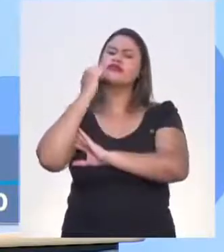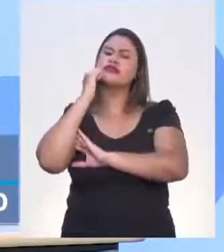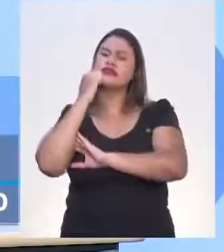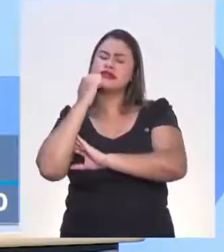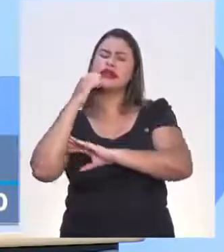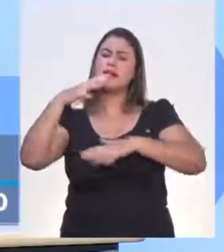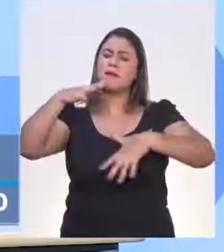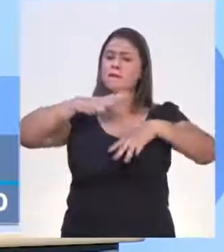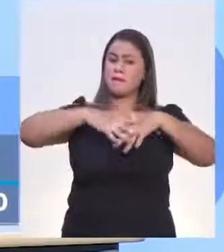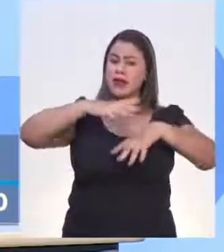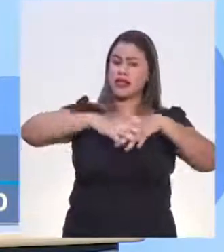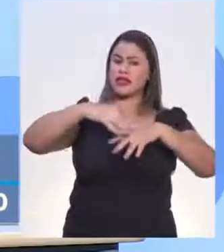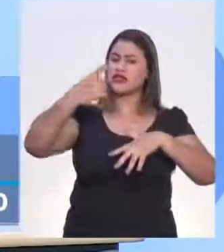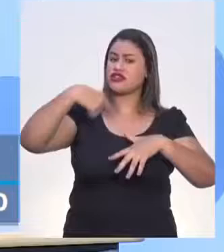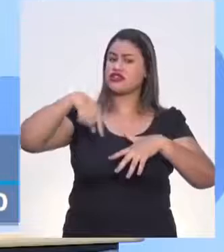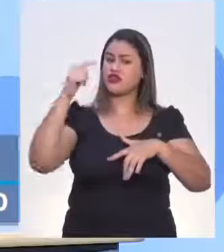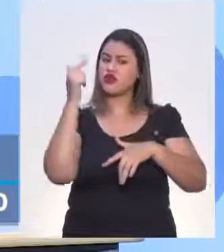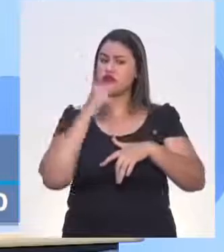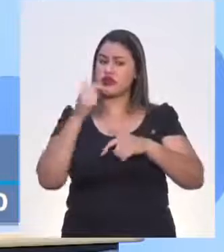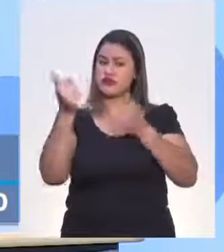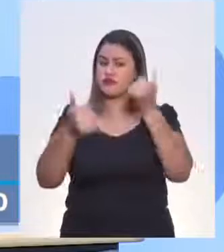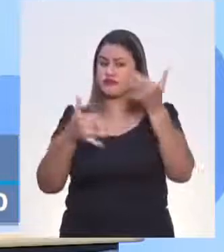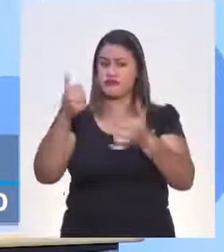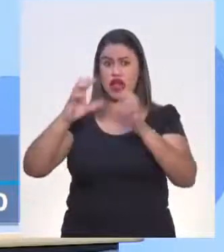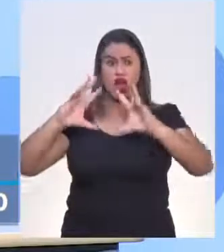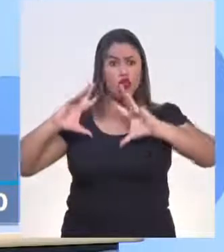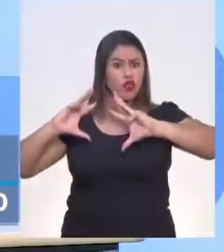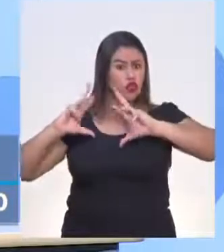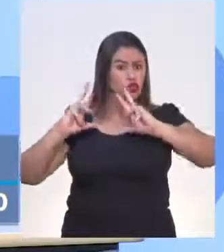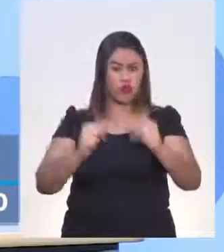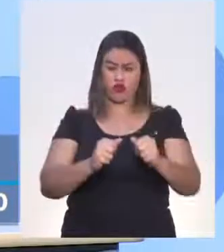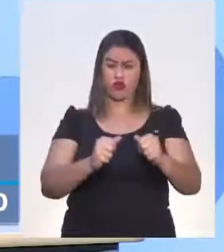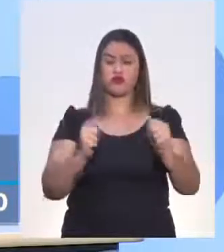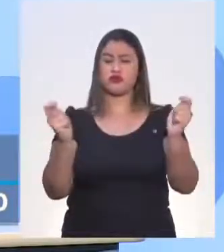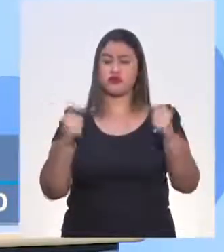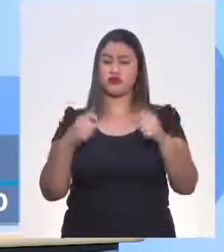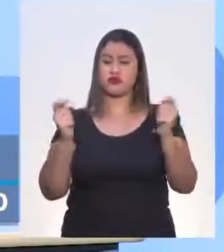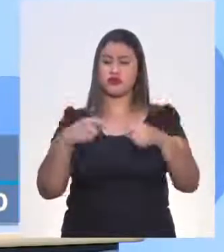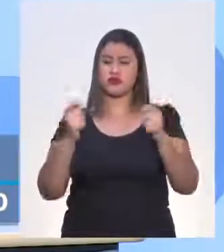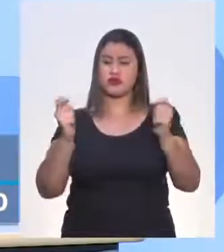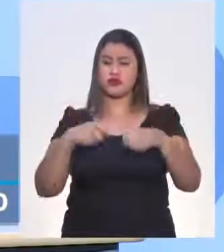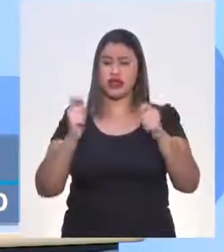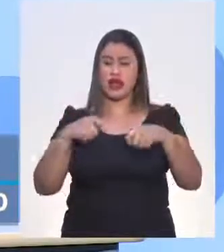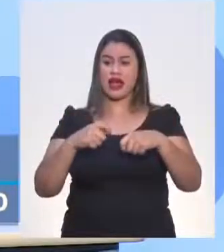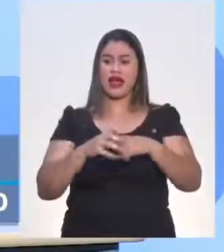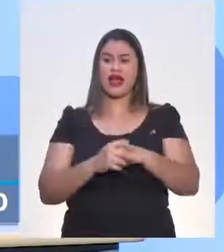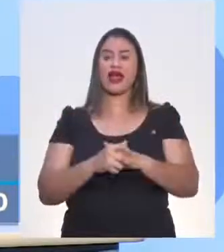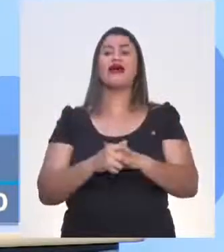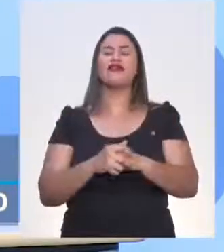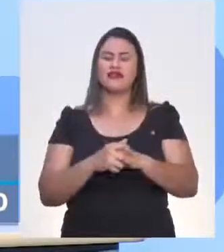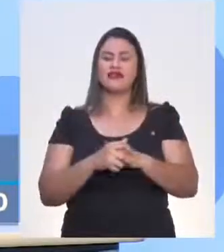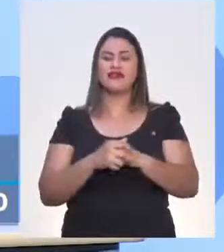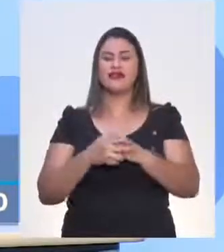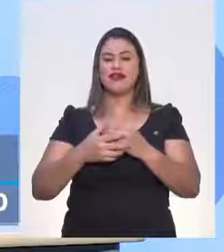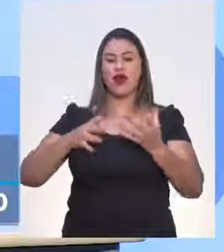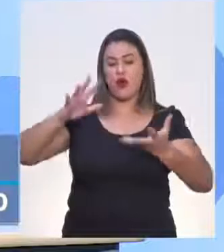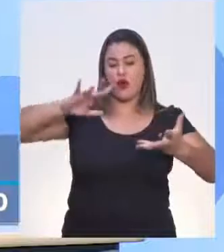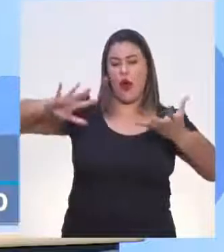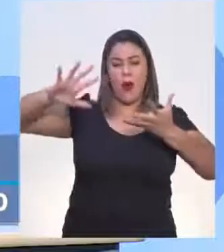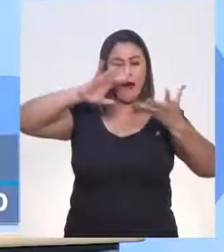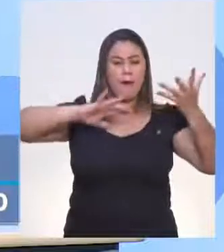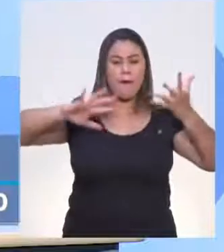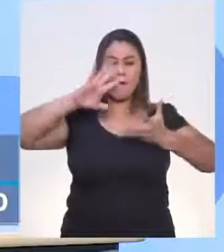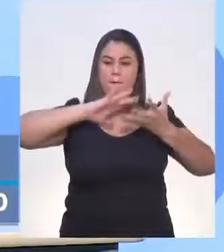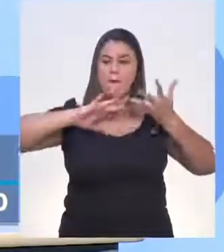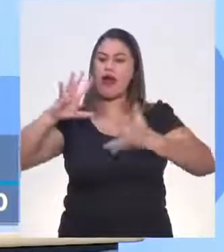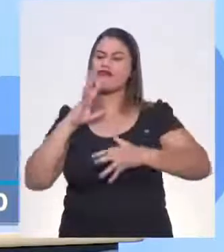matemática, a gente conseguiria explicar absolutamente tudo que nos é dado conhecer no universo, né? Então,